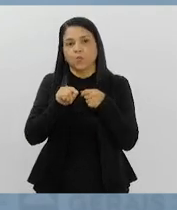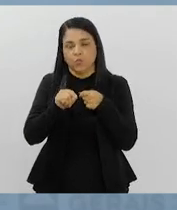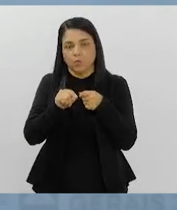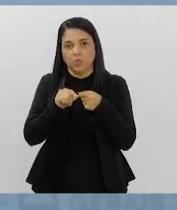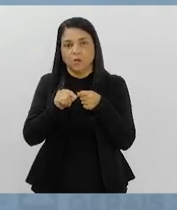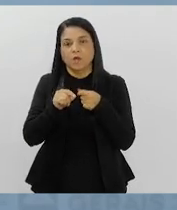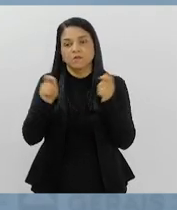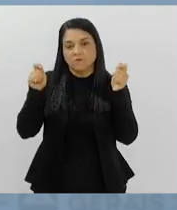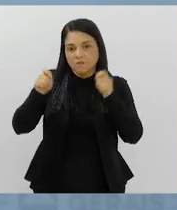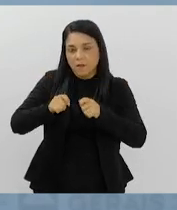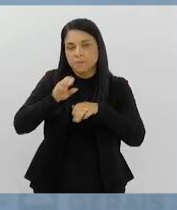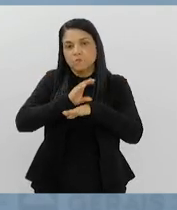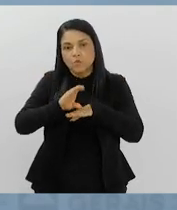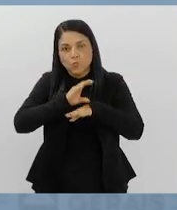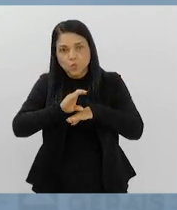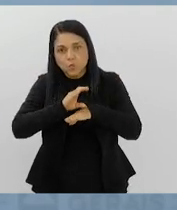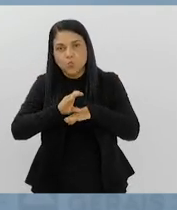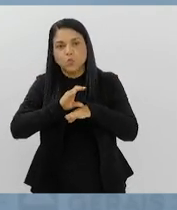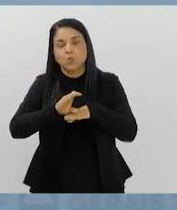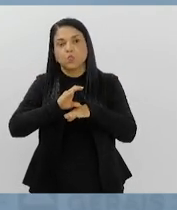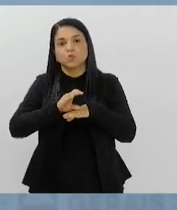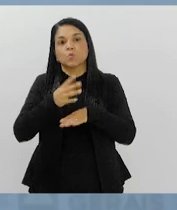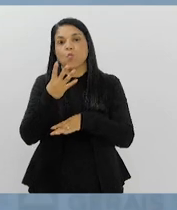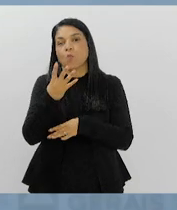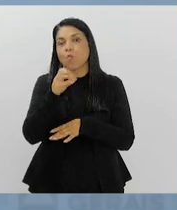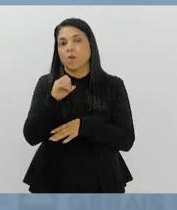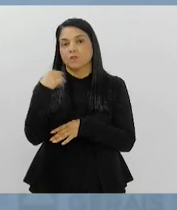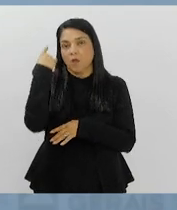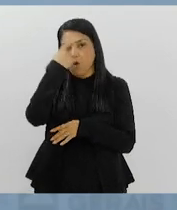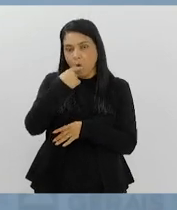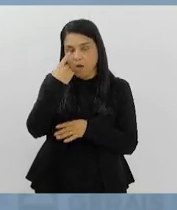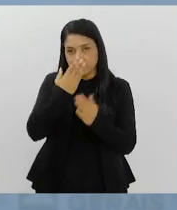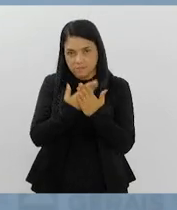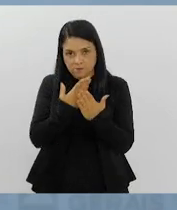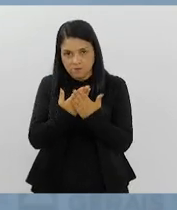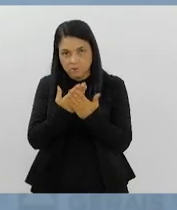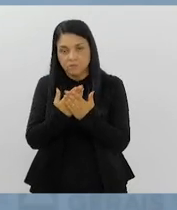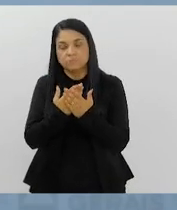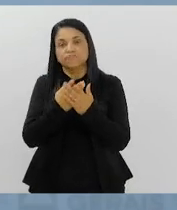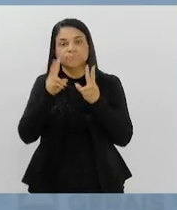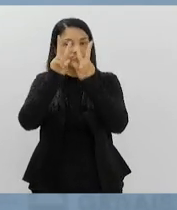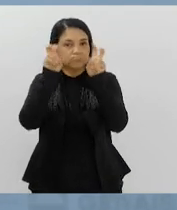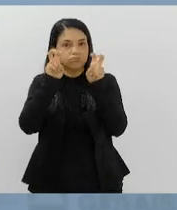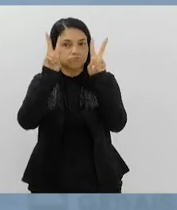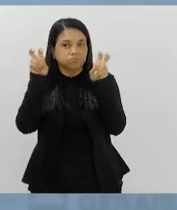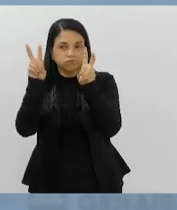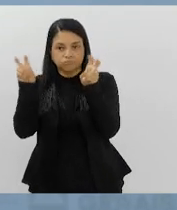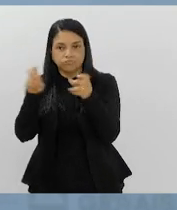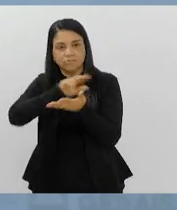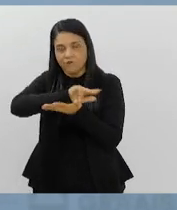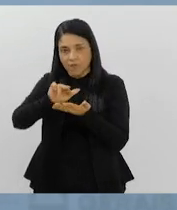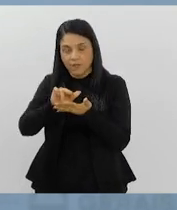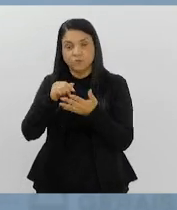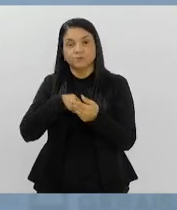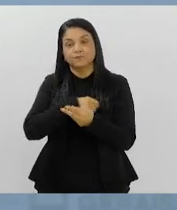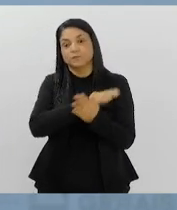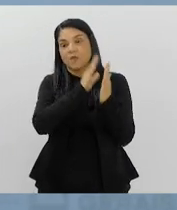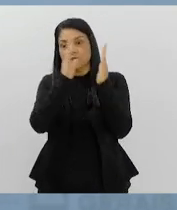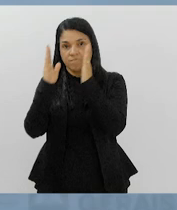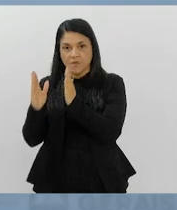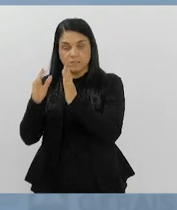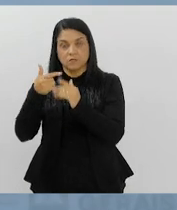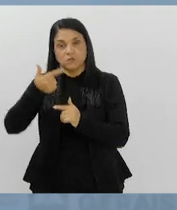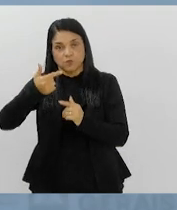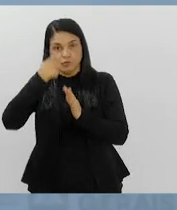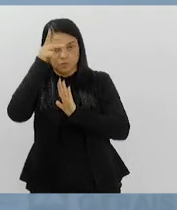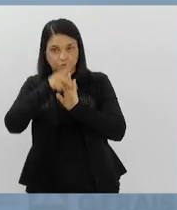essa capacitação também, é um curso de 40 horas aula, em que a gente aborda todas essas práticas. E a fase 2, do projeto é